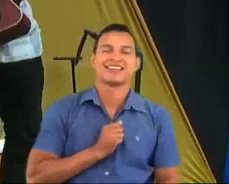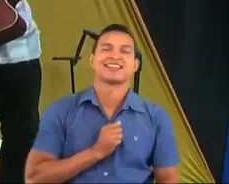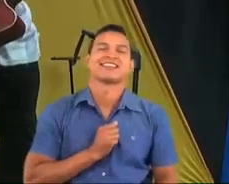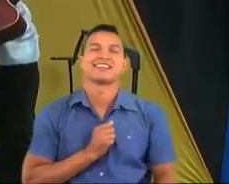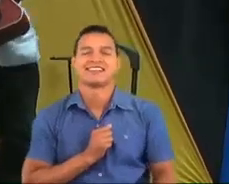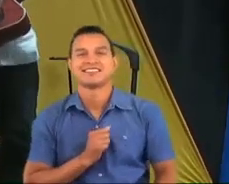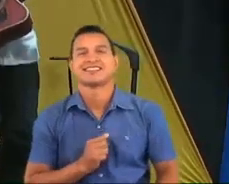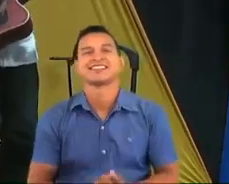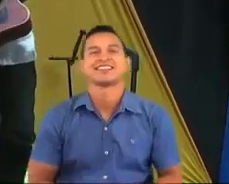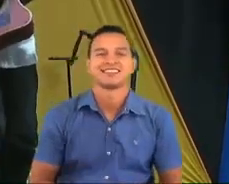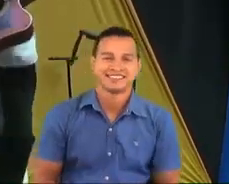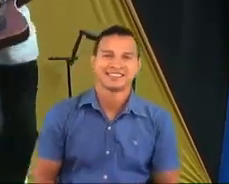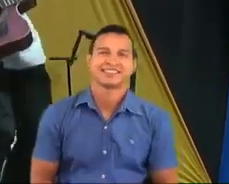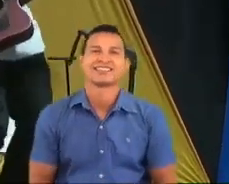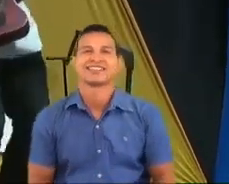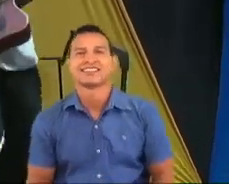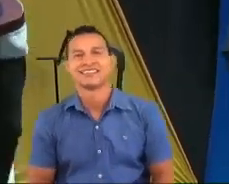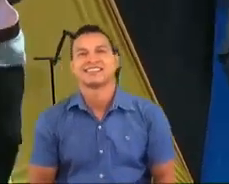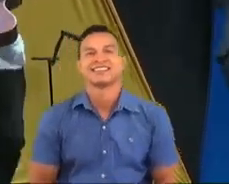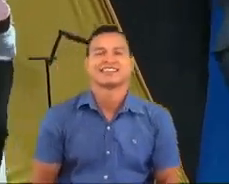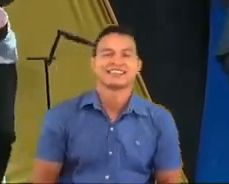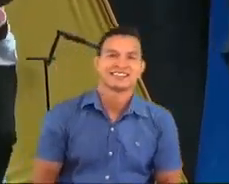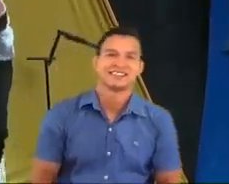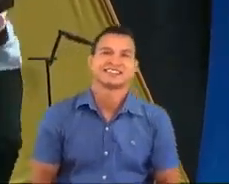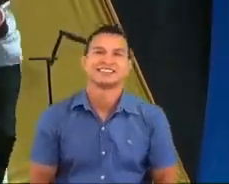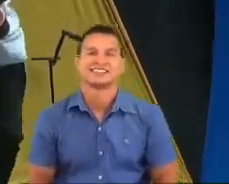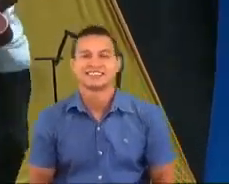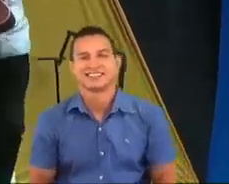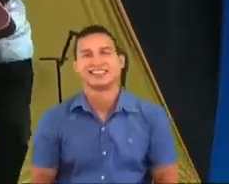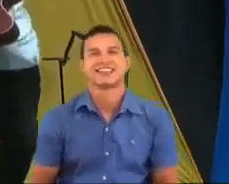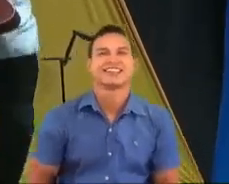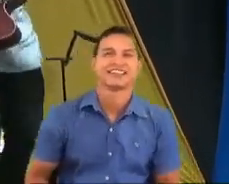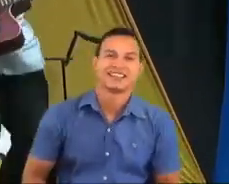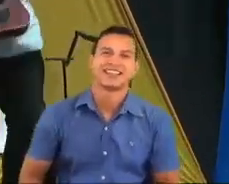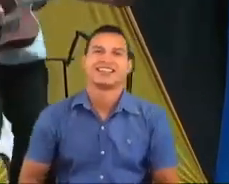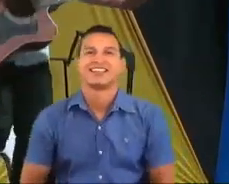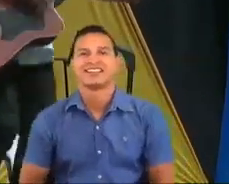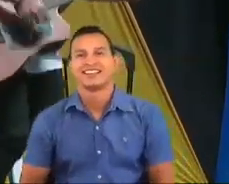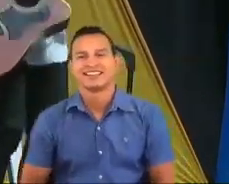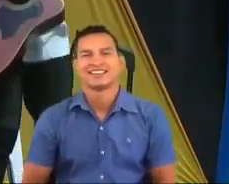salvação. Solta a voz. Faz esse prédio tremer agora.